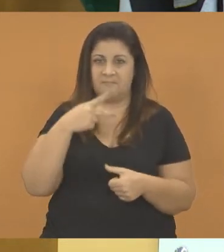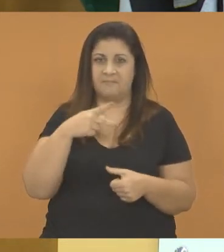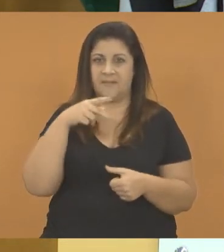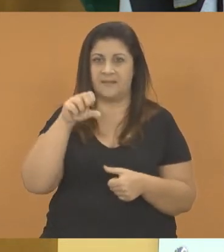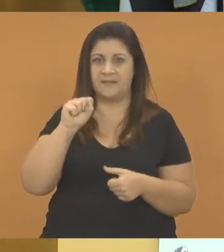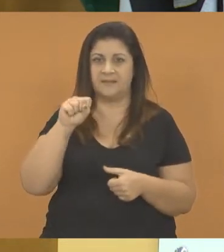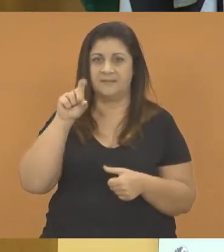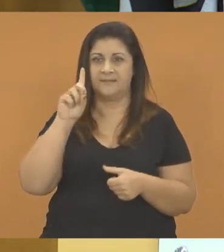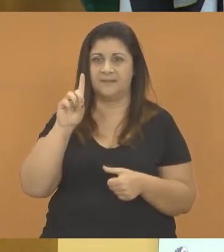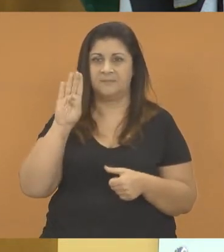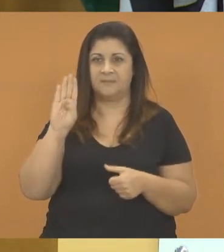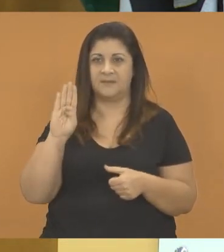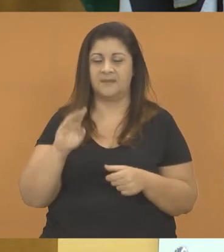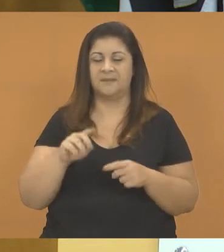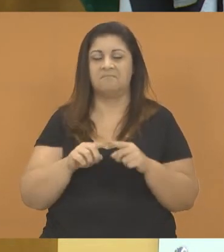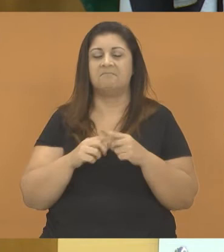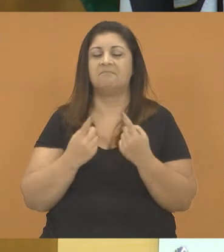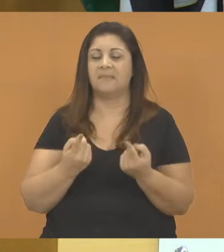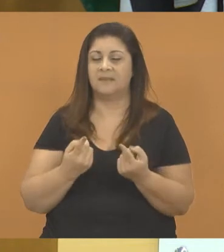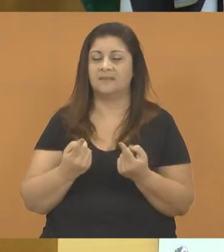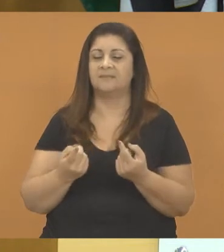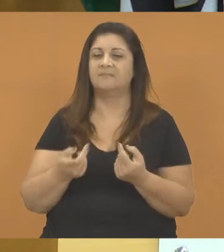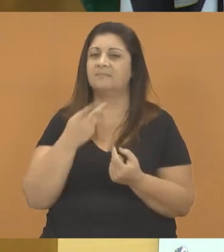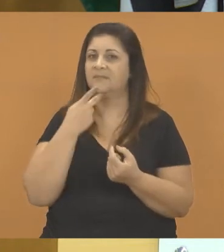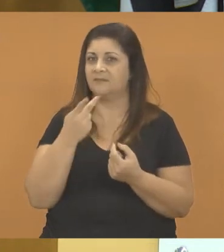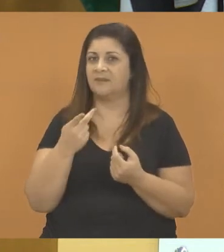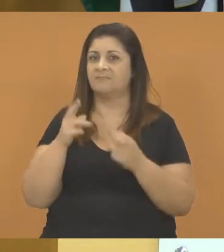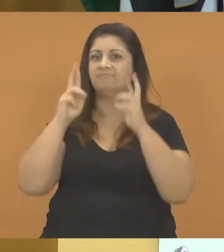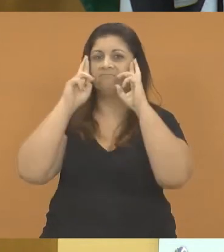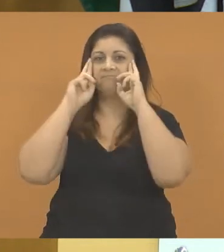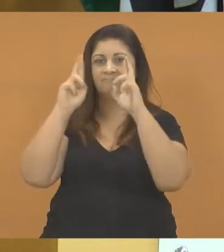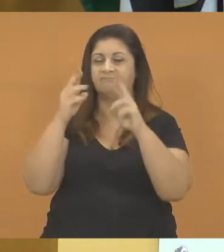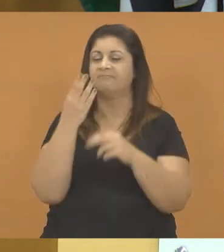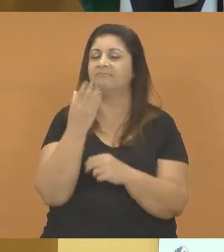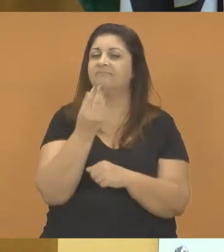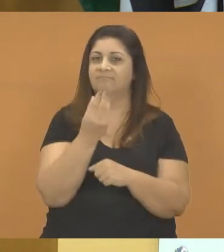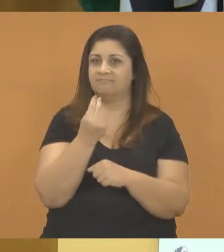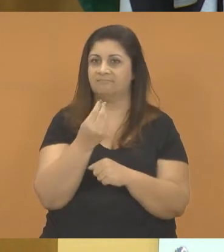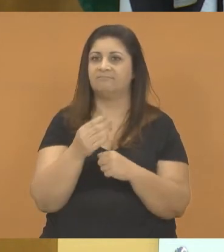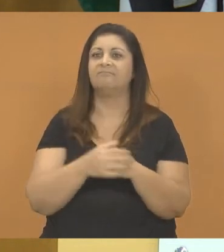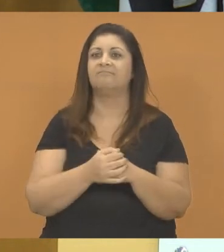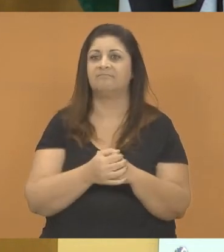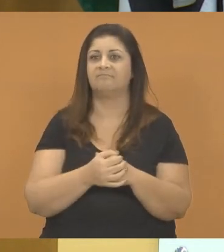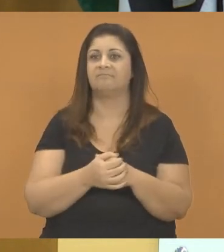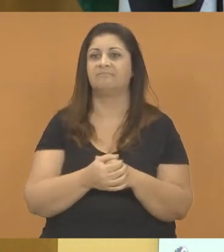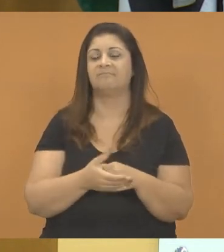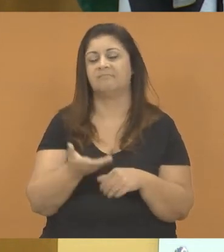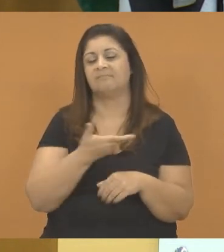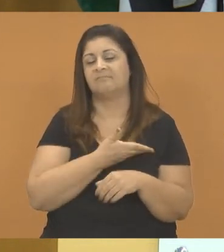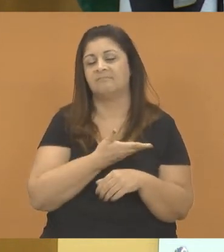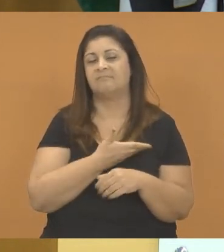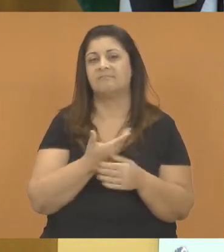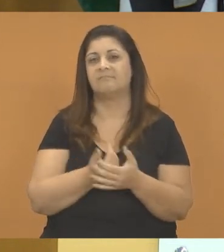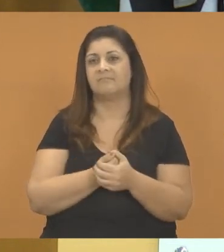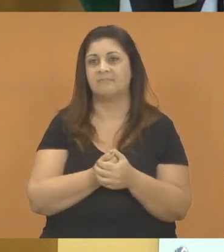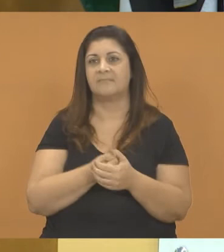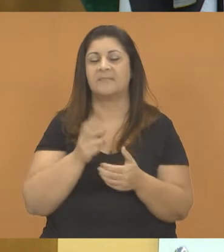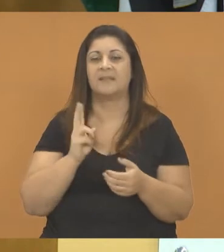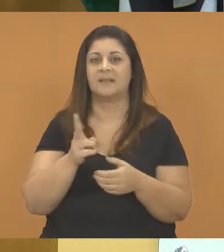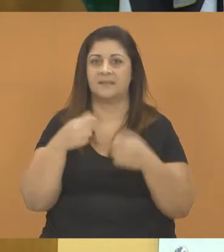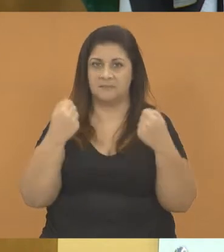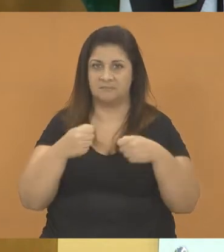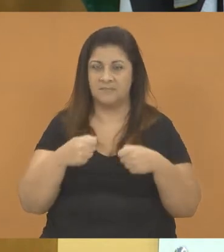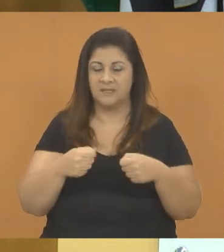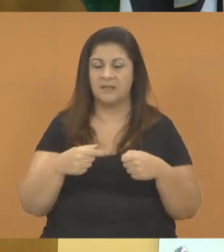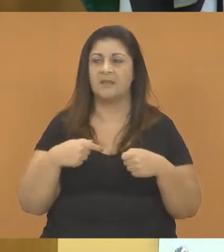porque lá é a minha casa mas volto a dizer que respeito muito meus qual os meus com os colegas diz sempre que precisarem